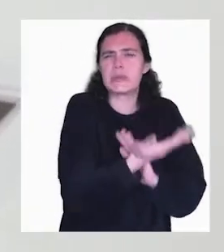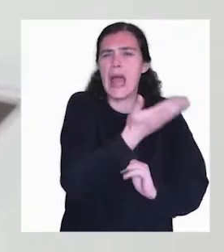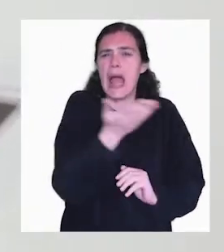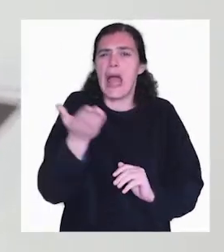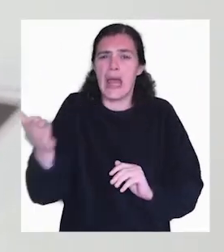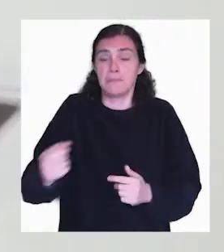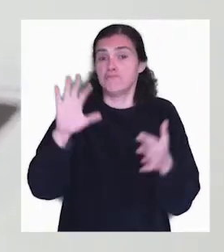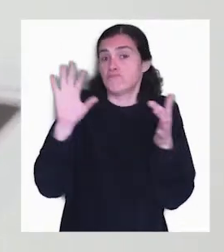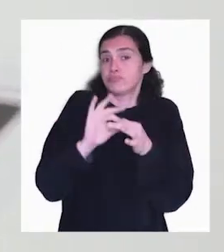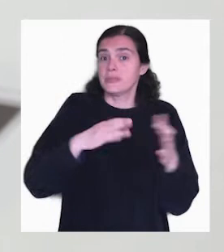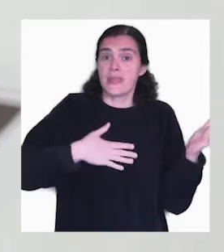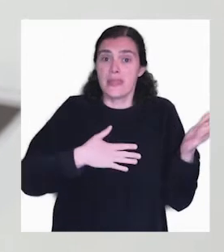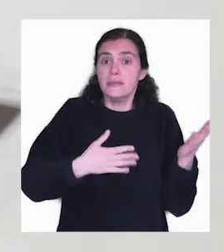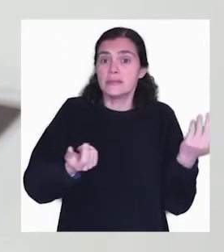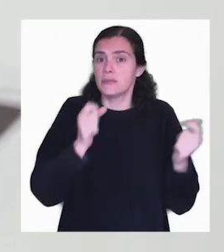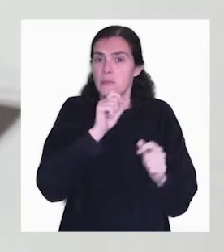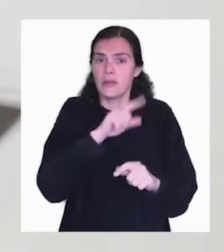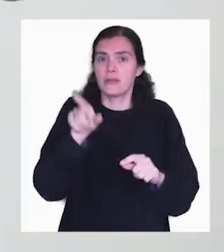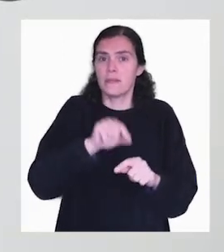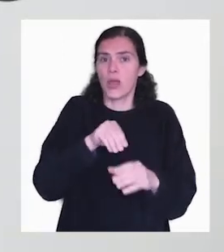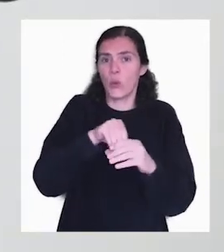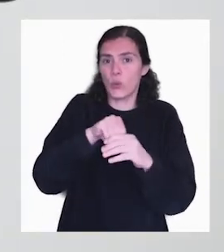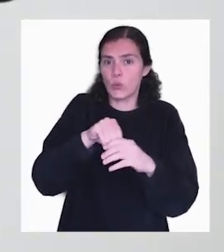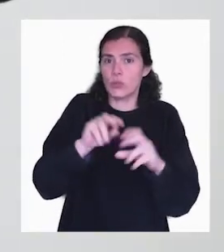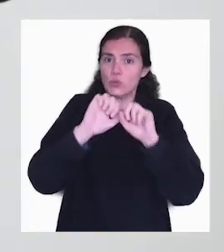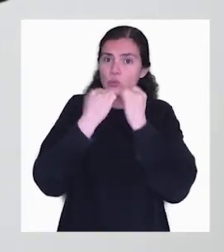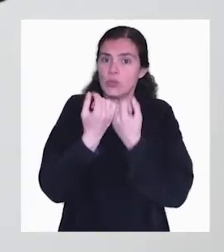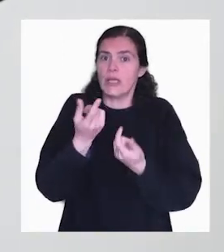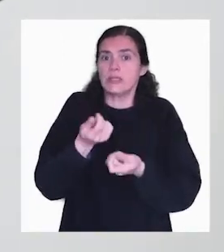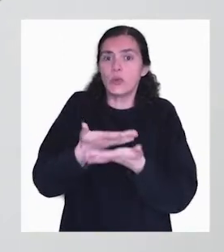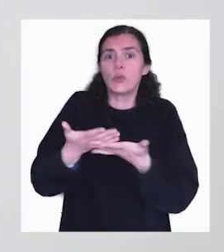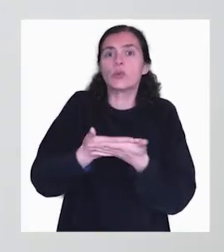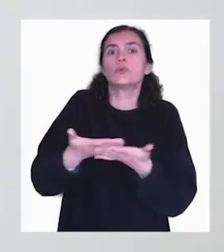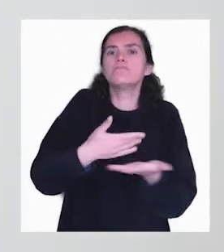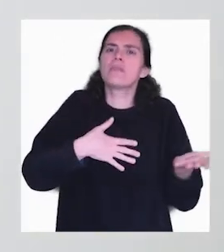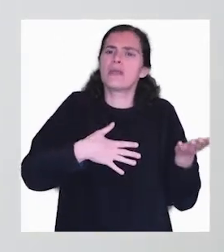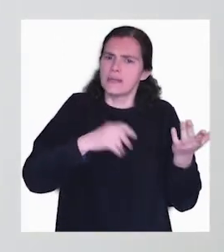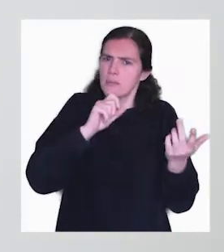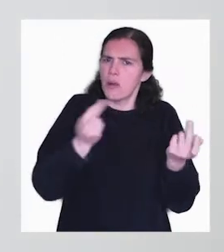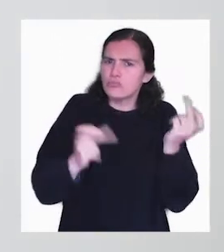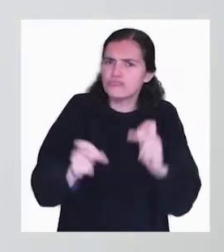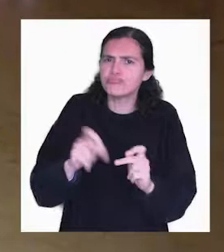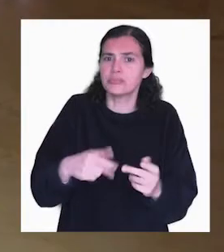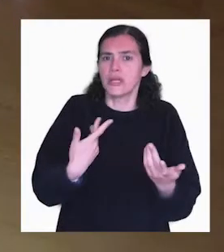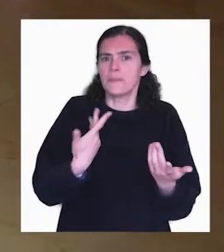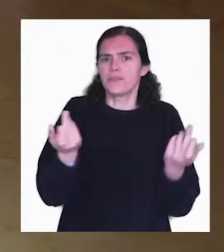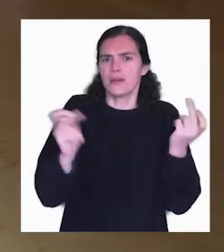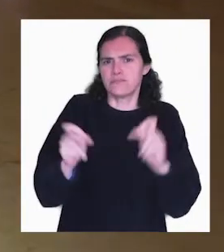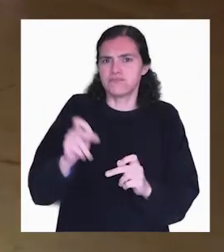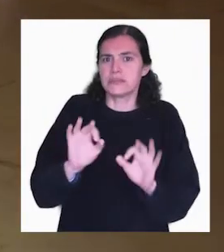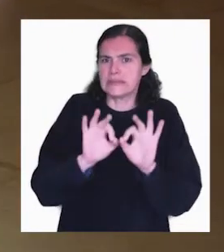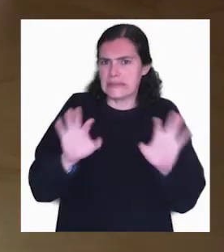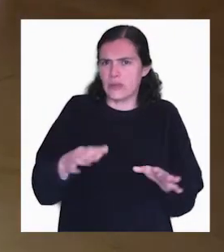seja pela dança, seja pelos contextos sociais e económicos em que a dança pode acontecer e acontece como